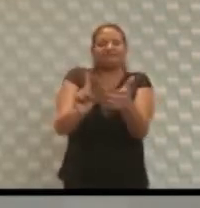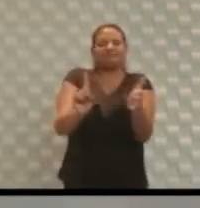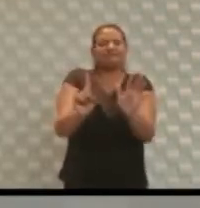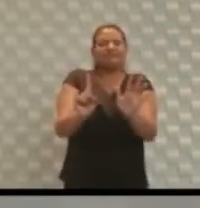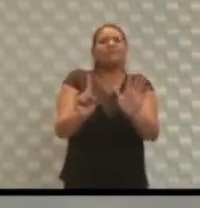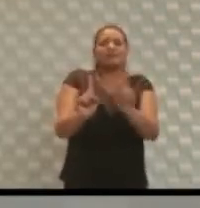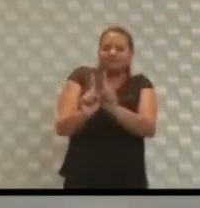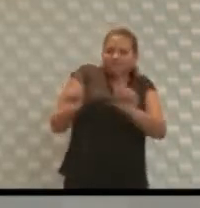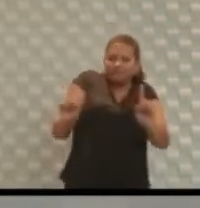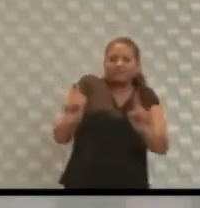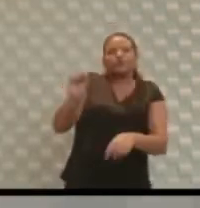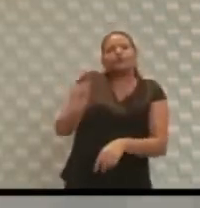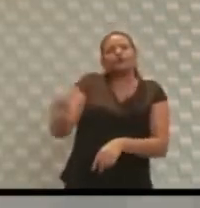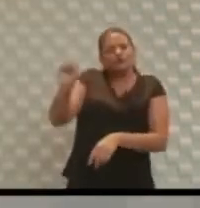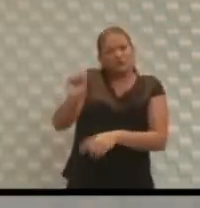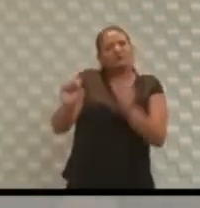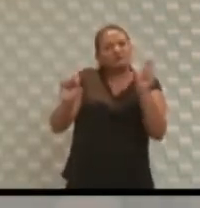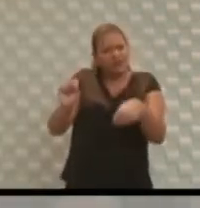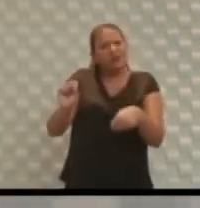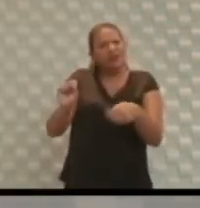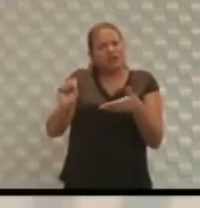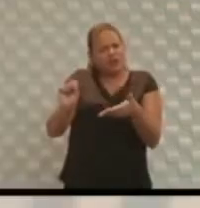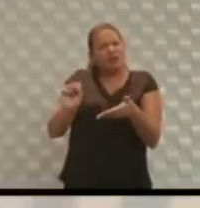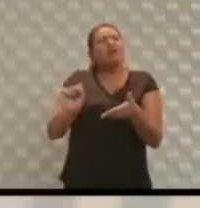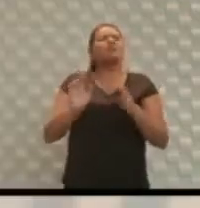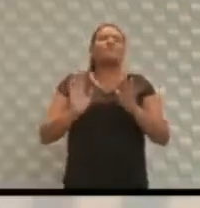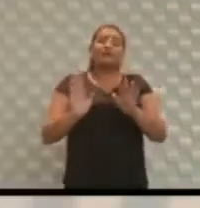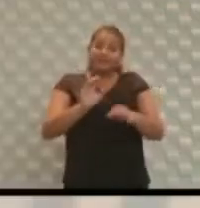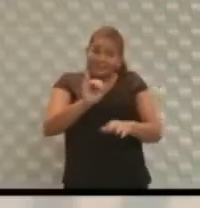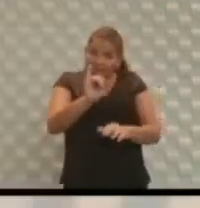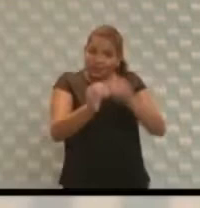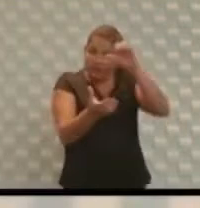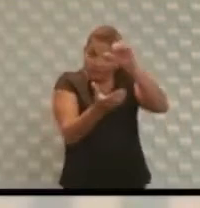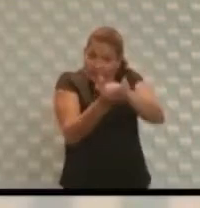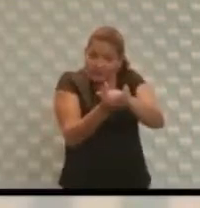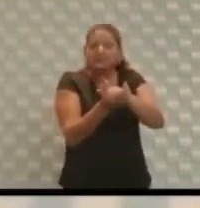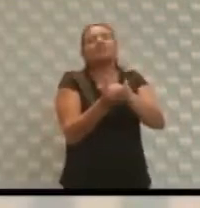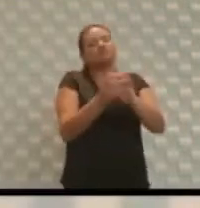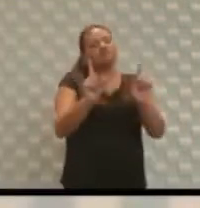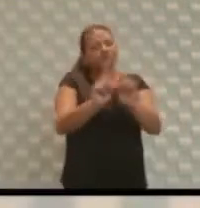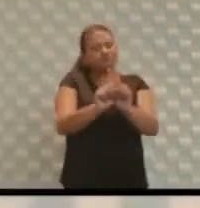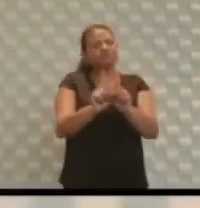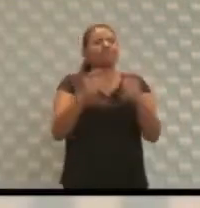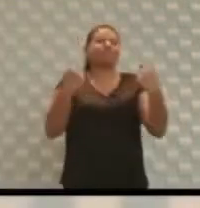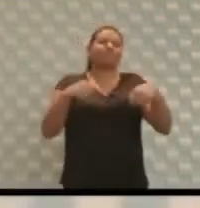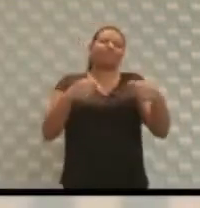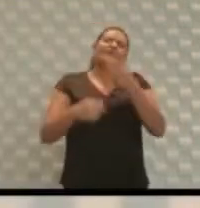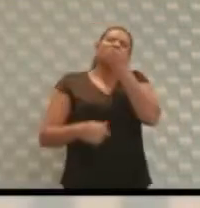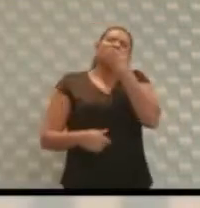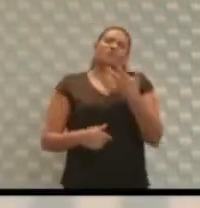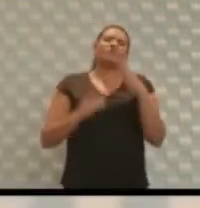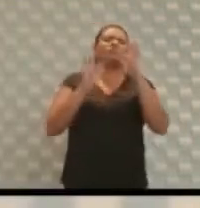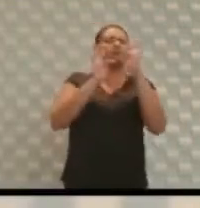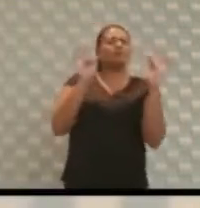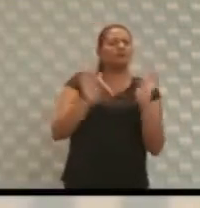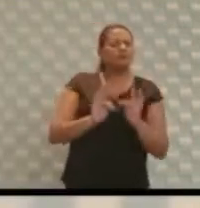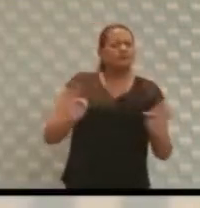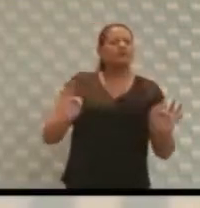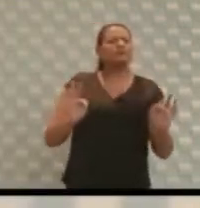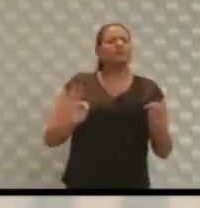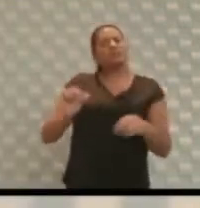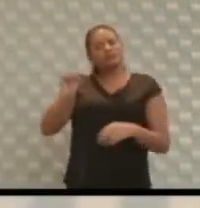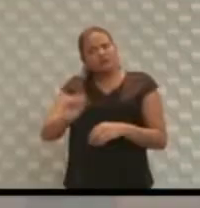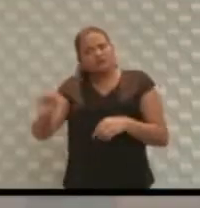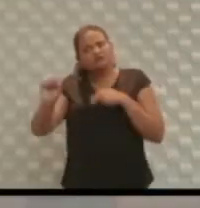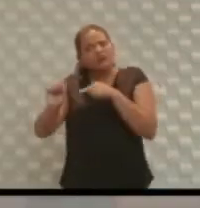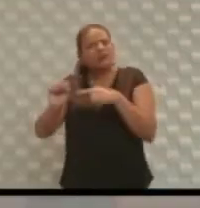um companheiro e estarmos bem, felizes, casados, bem estruturados, porque é a felicidade plena, né? Quando nós